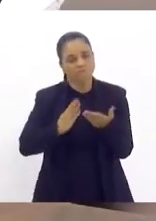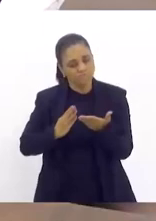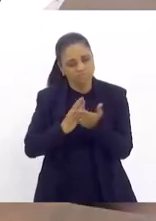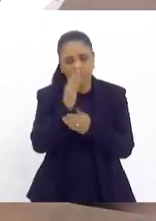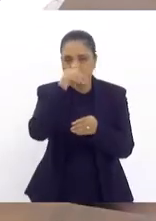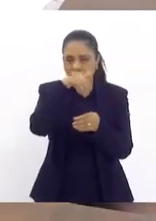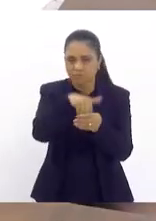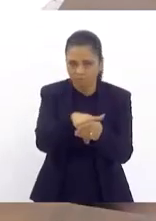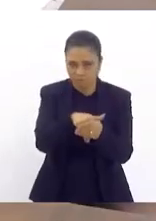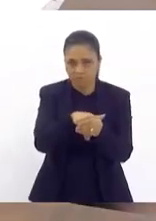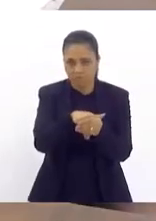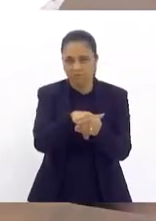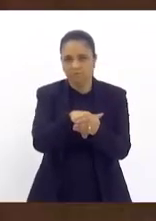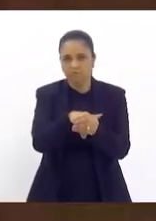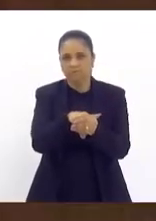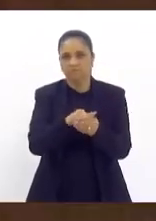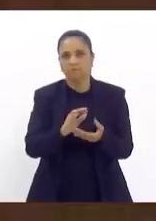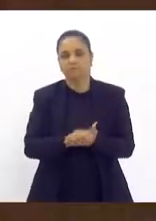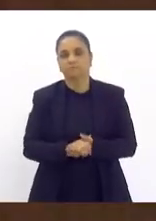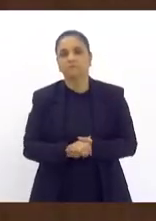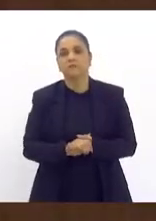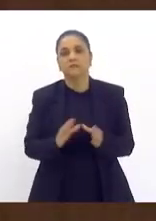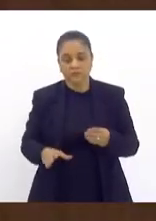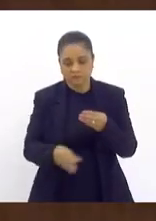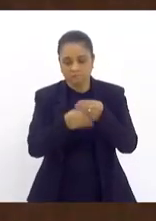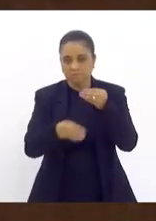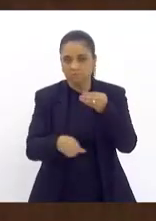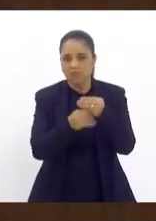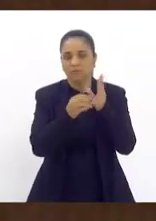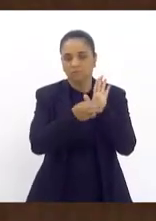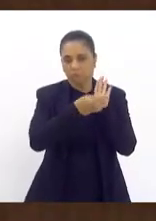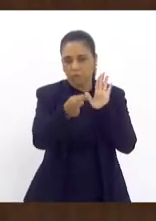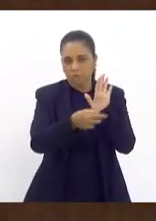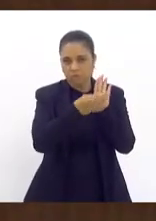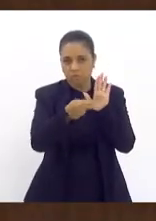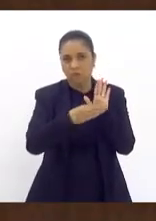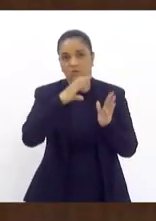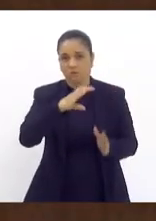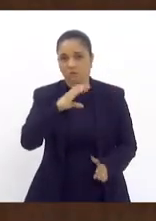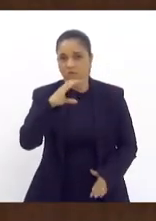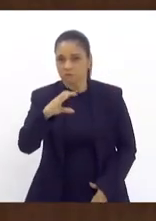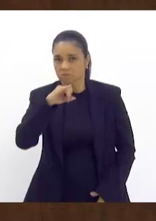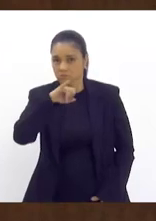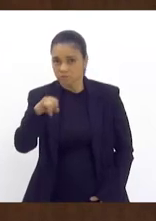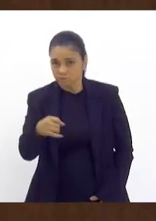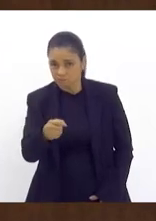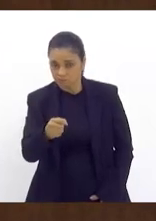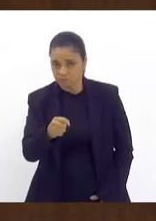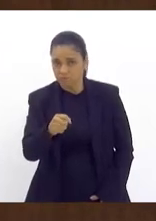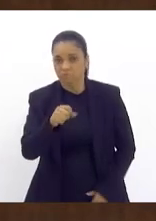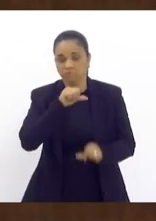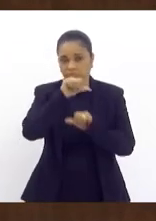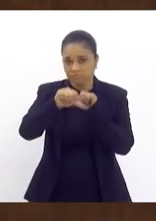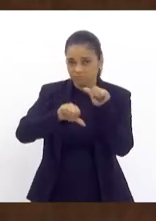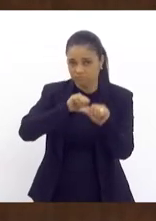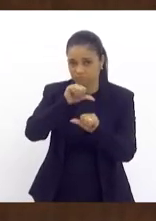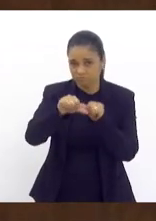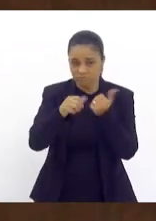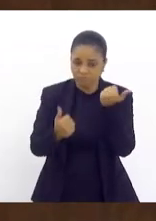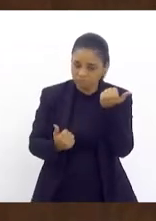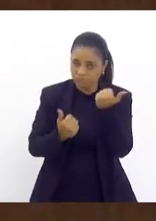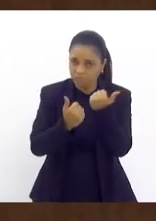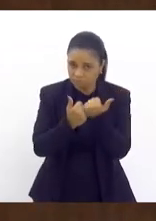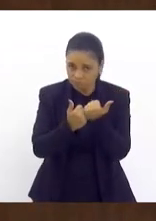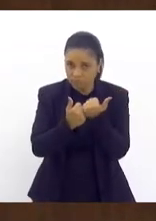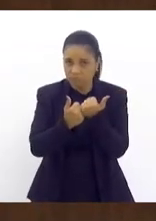favorável com as emendas da CCJ, que vai ser transformada em